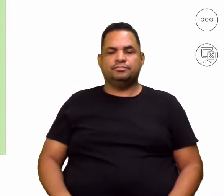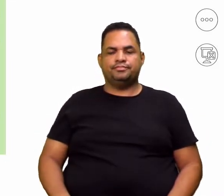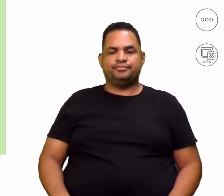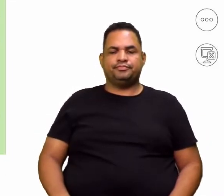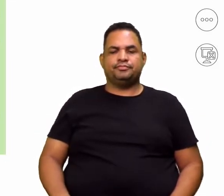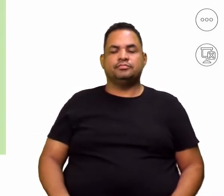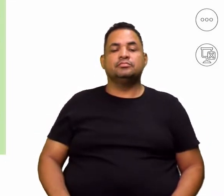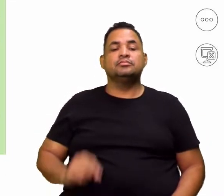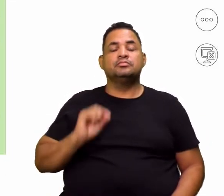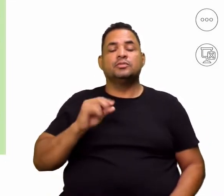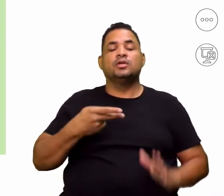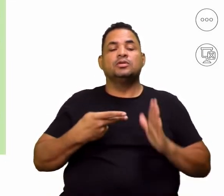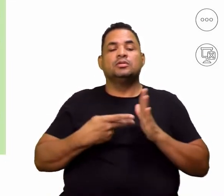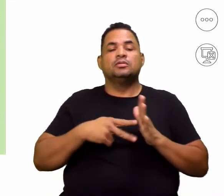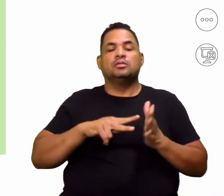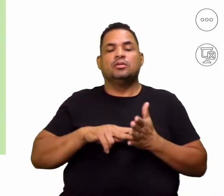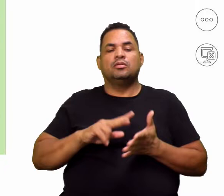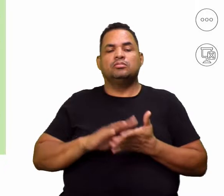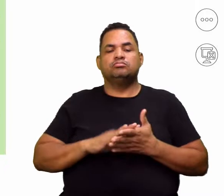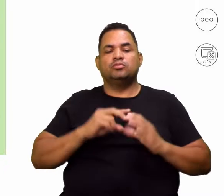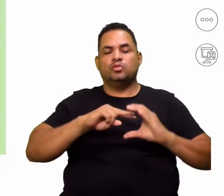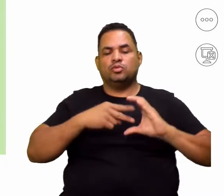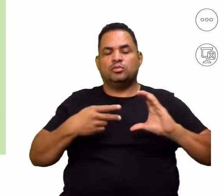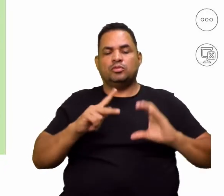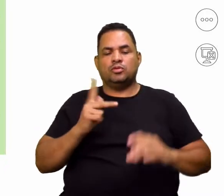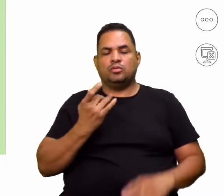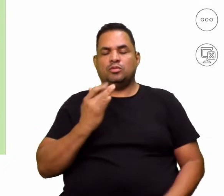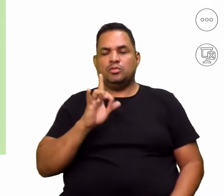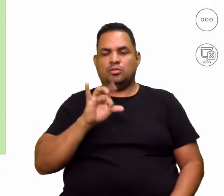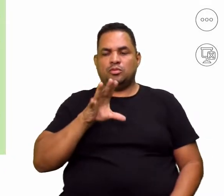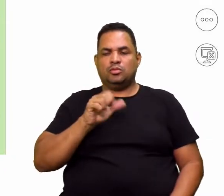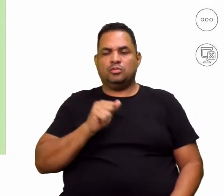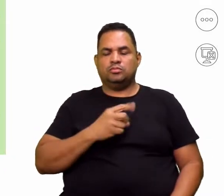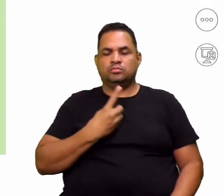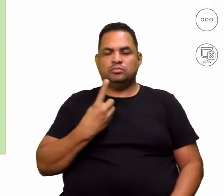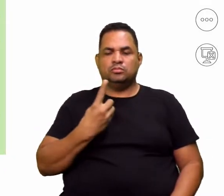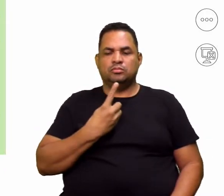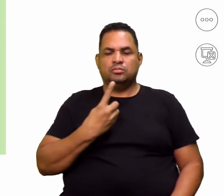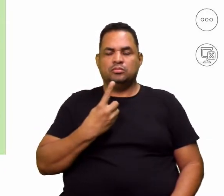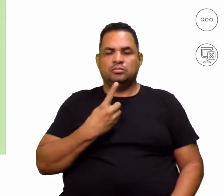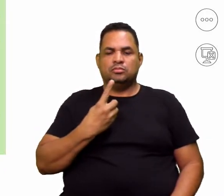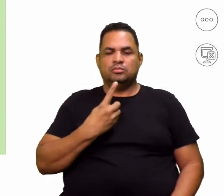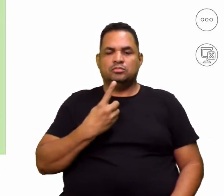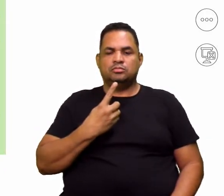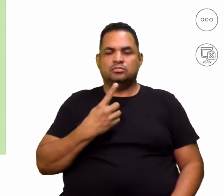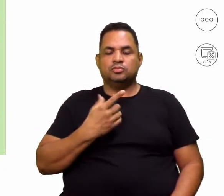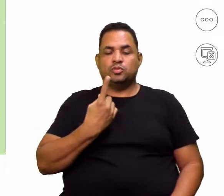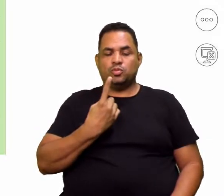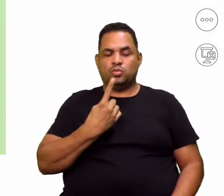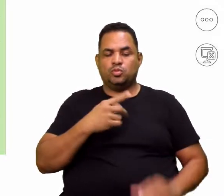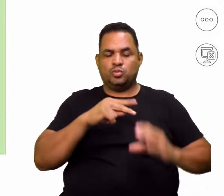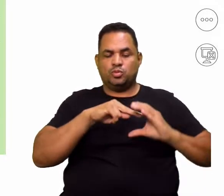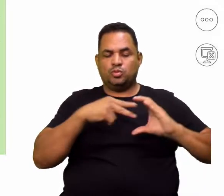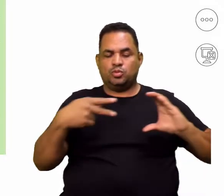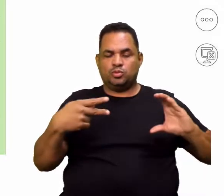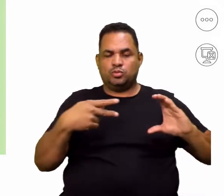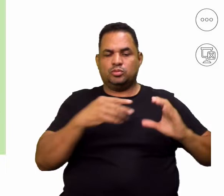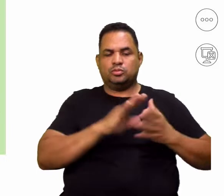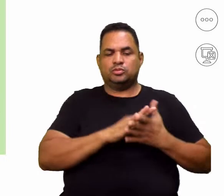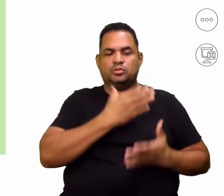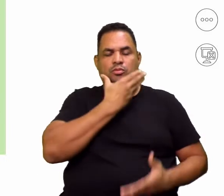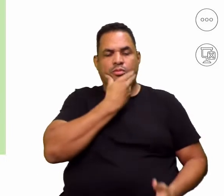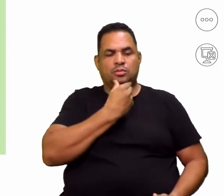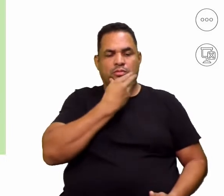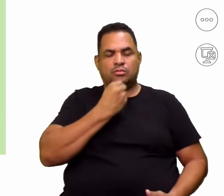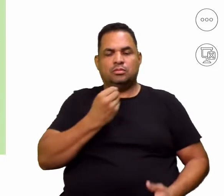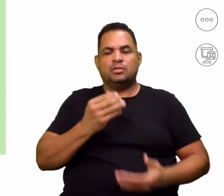que significa isso, professora? Quer dizer que um cromossomo é de origem paterna e o outro